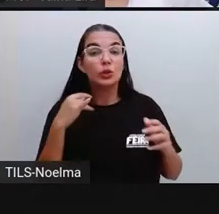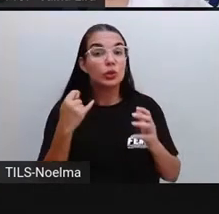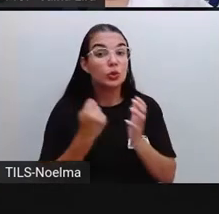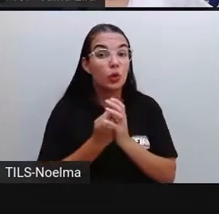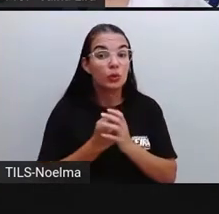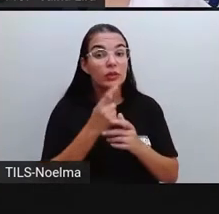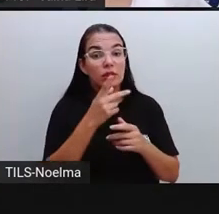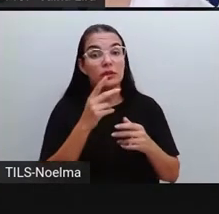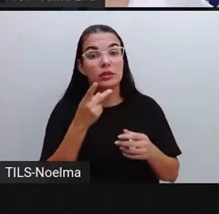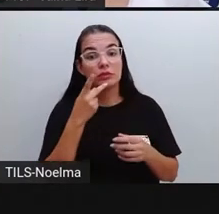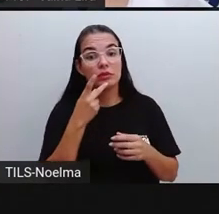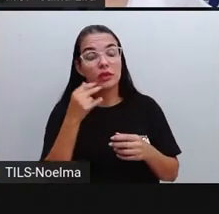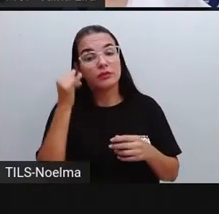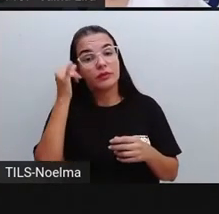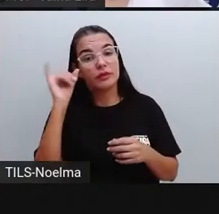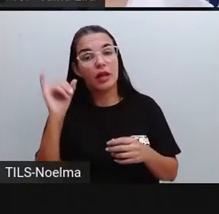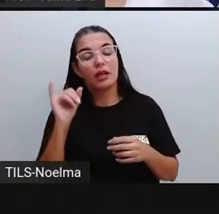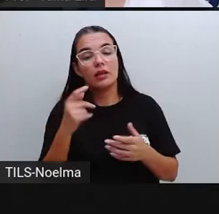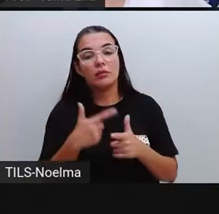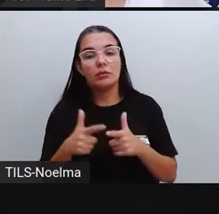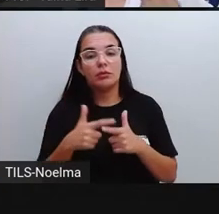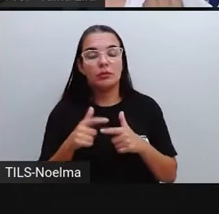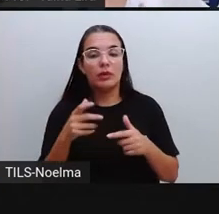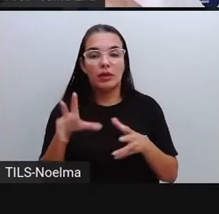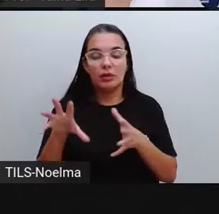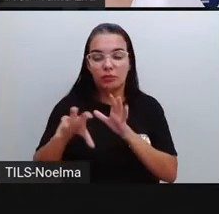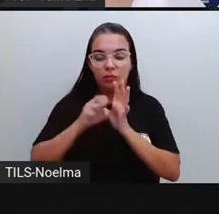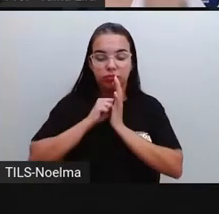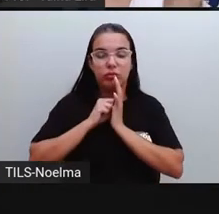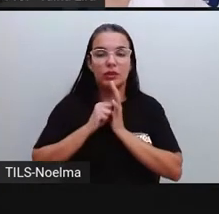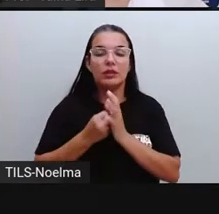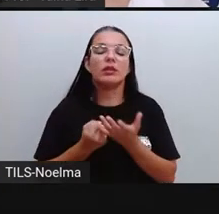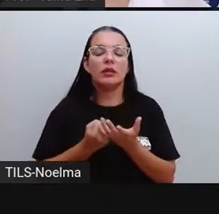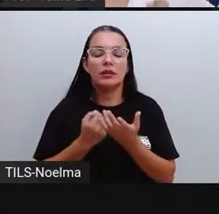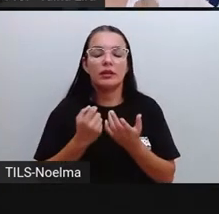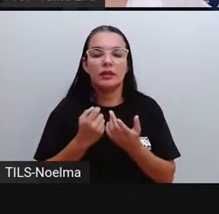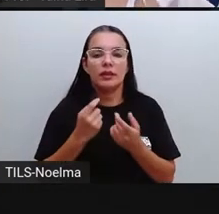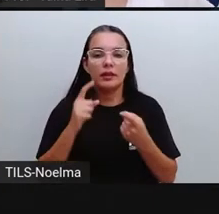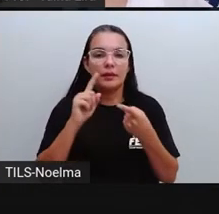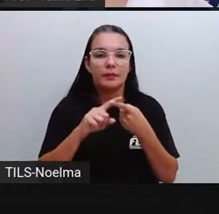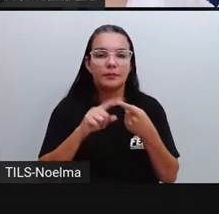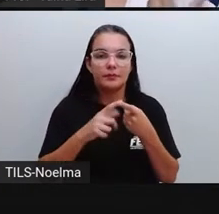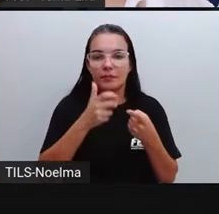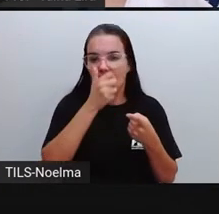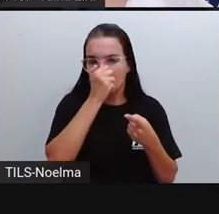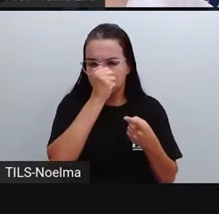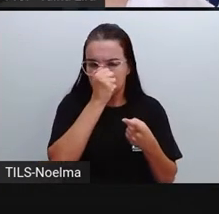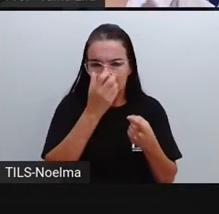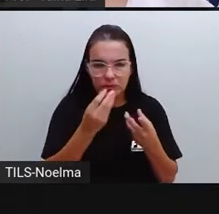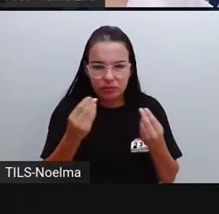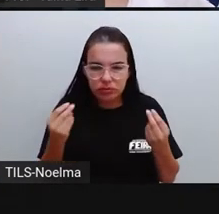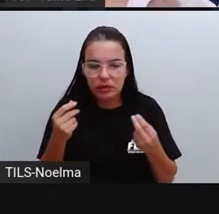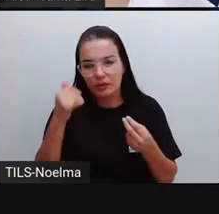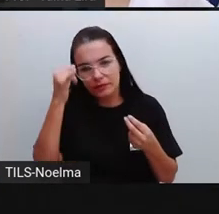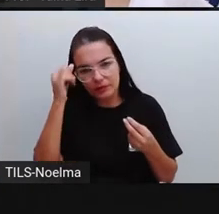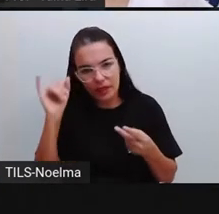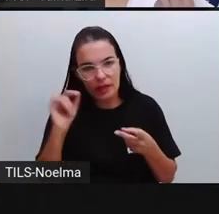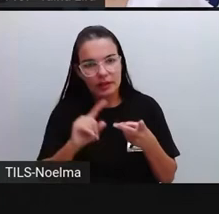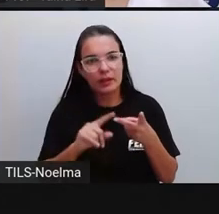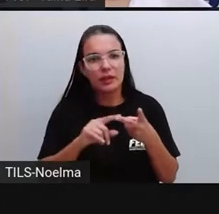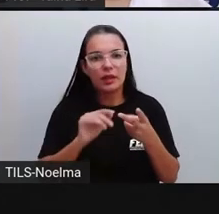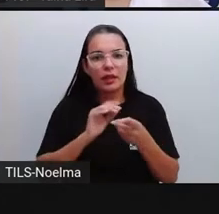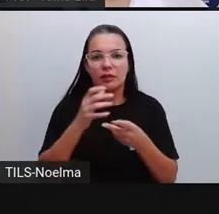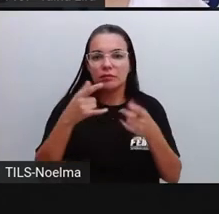todas essas recomendações que estão aqui, que é evitar aglomeração, usar máscara, lavar as mãos e manter o